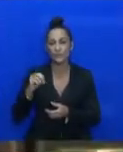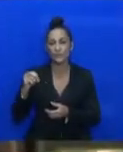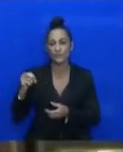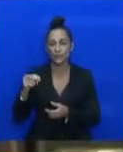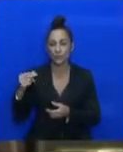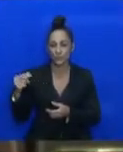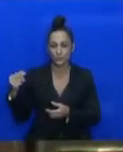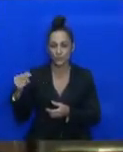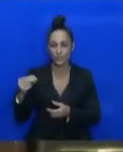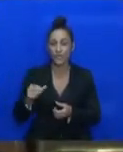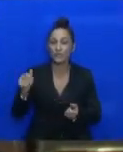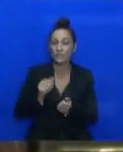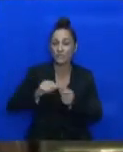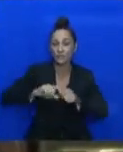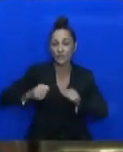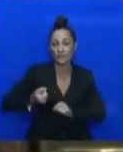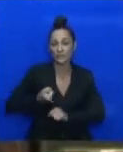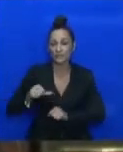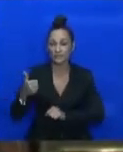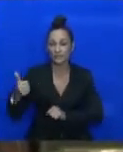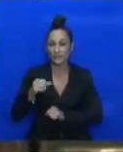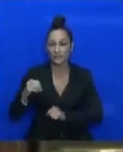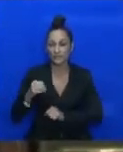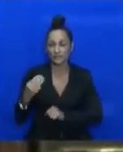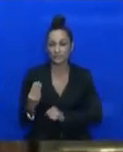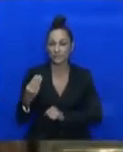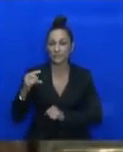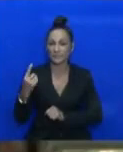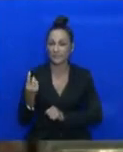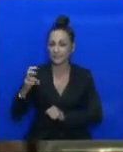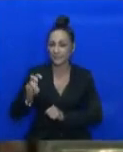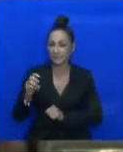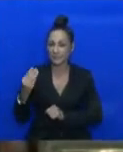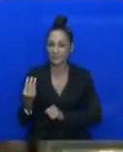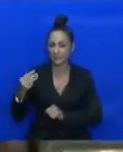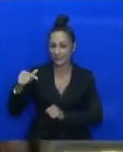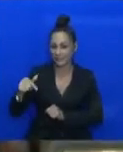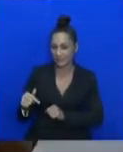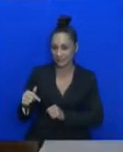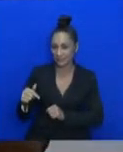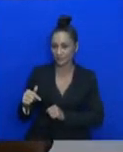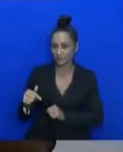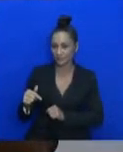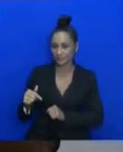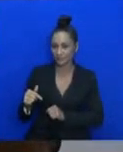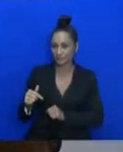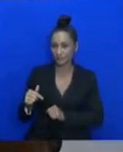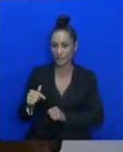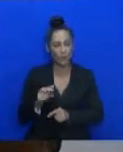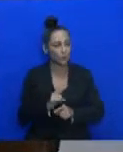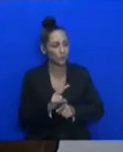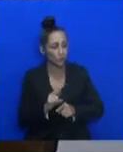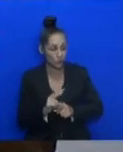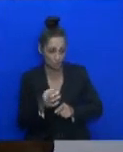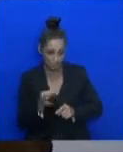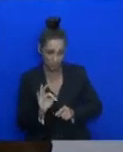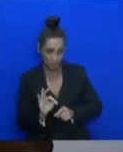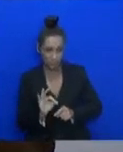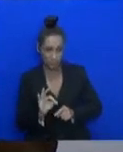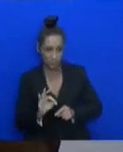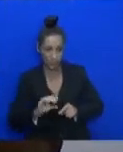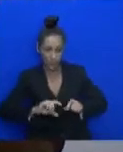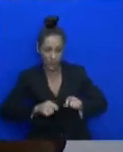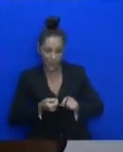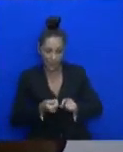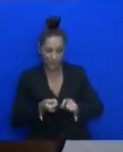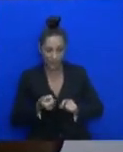111, 003, 004, 15, 37. Os auditores confirmam o